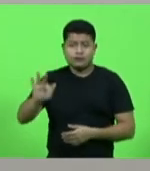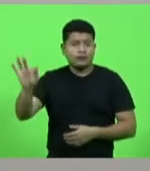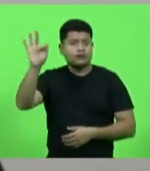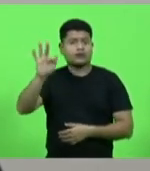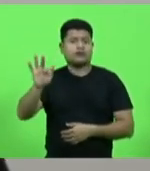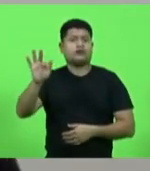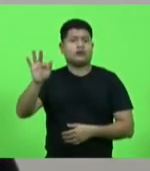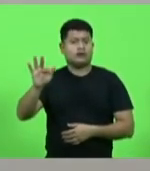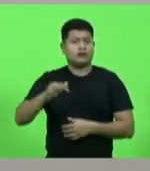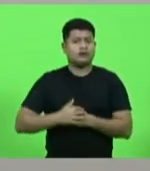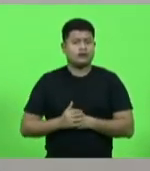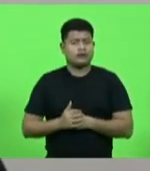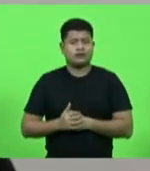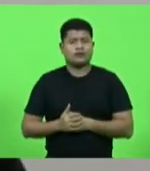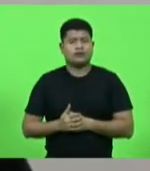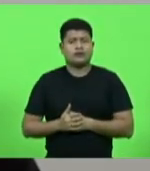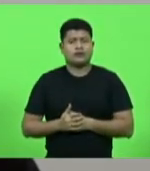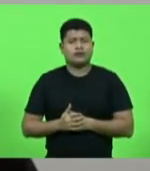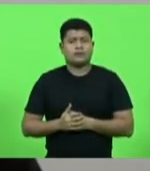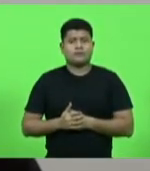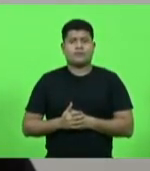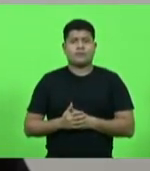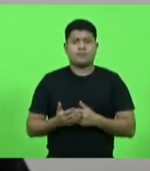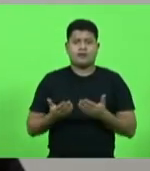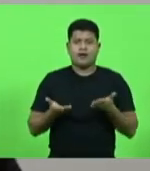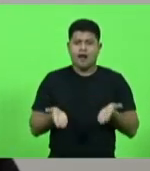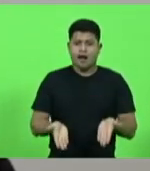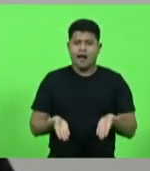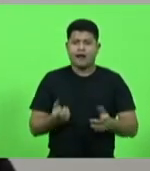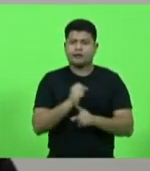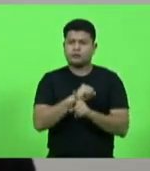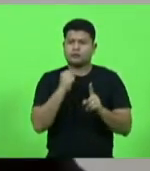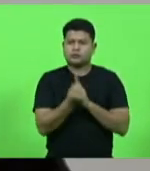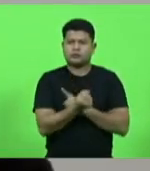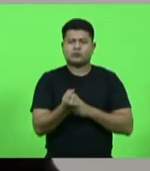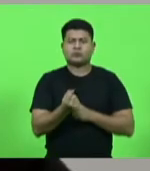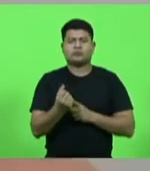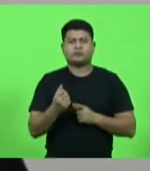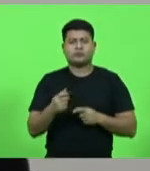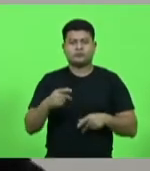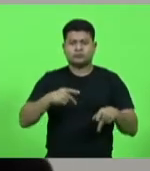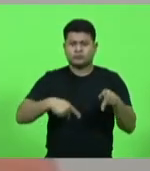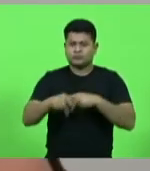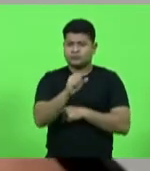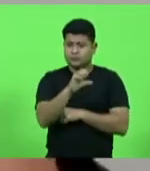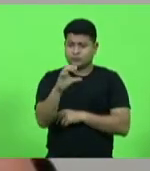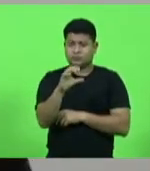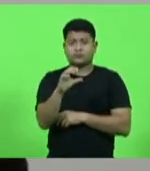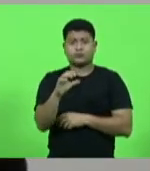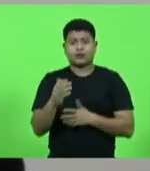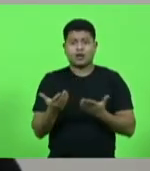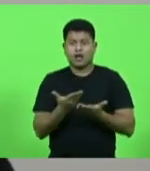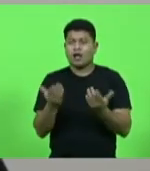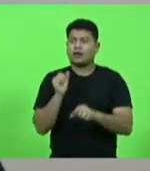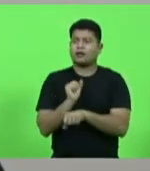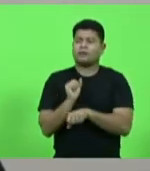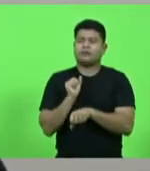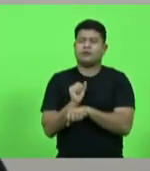Não tem como mais a sociedade catarinense esperar de braços